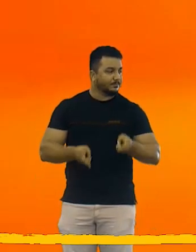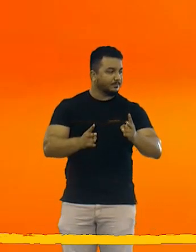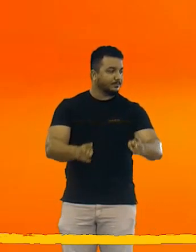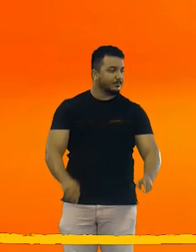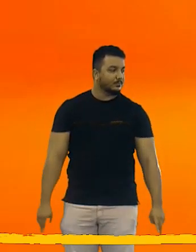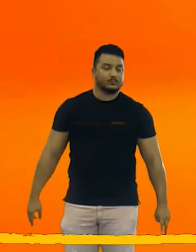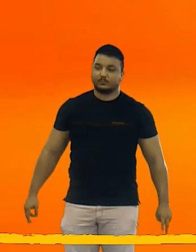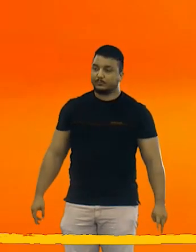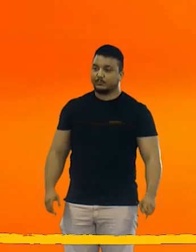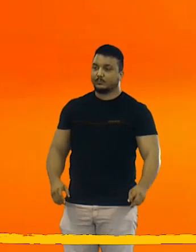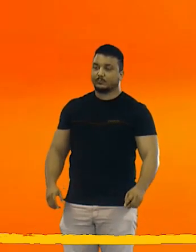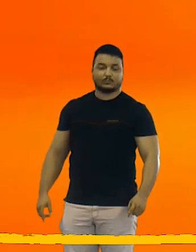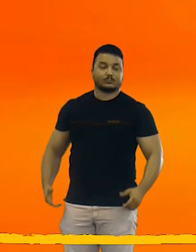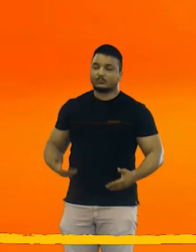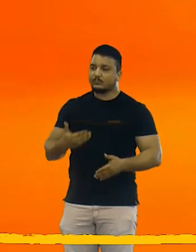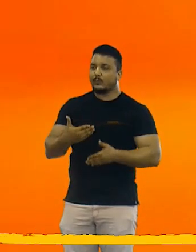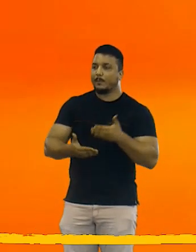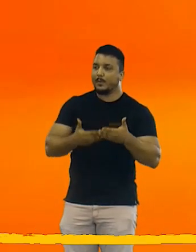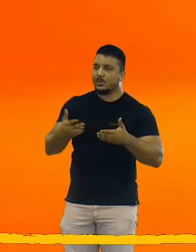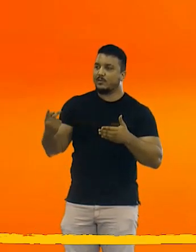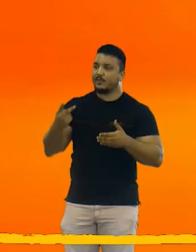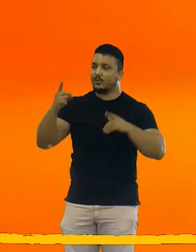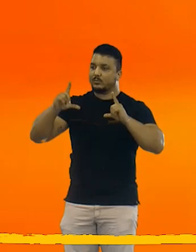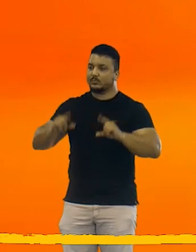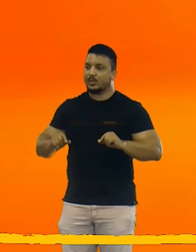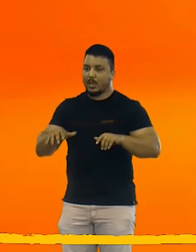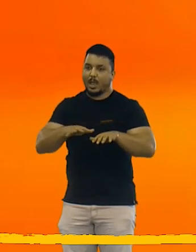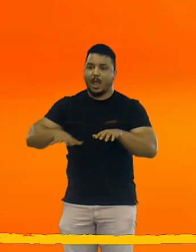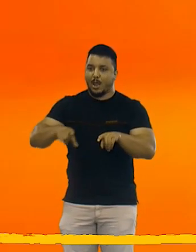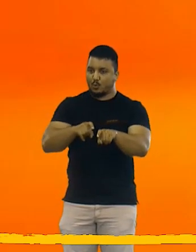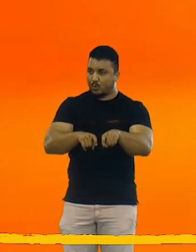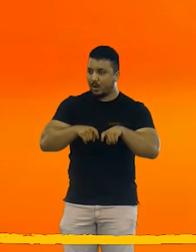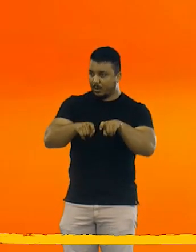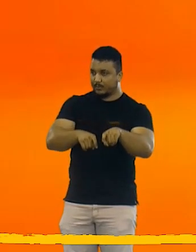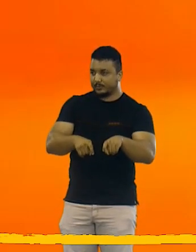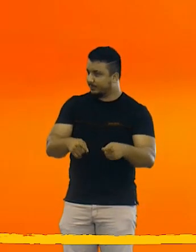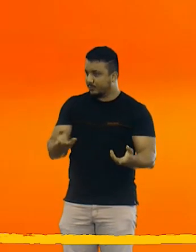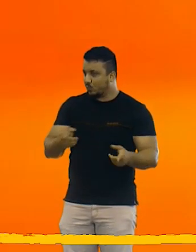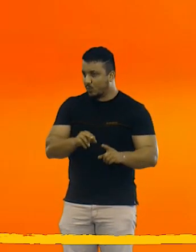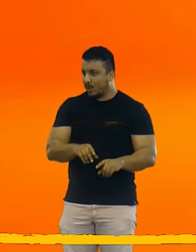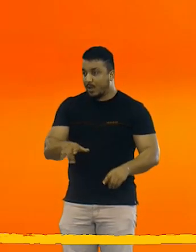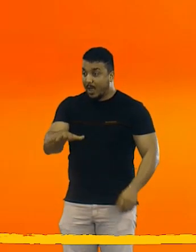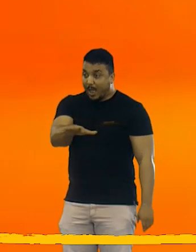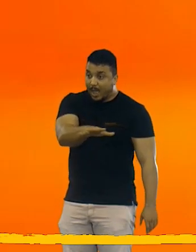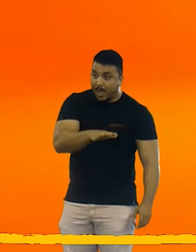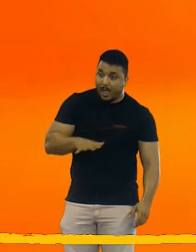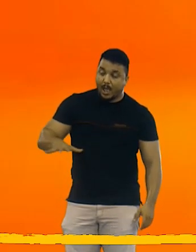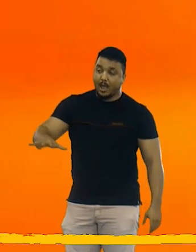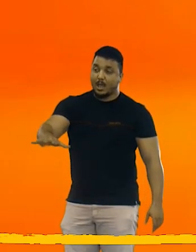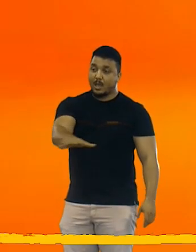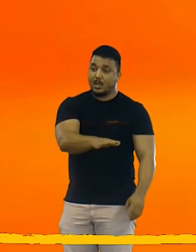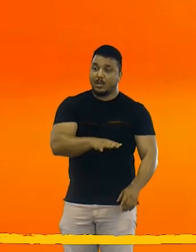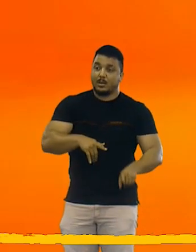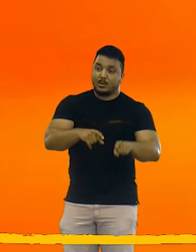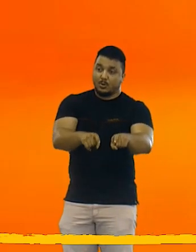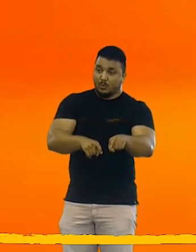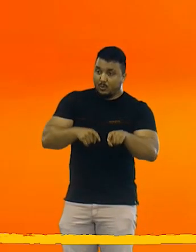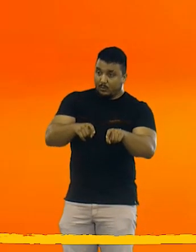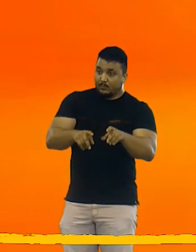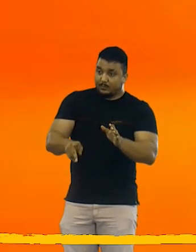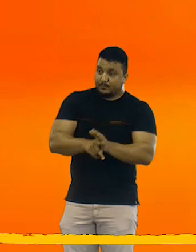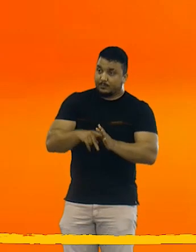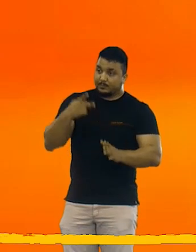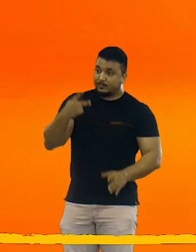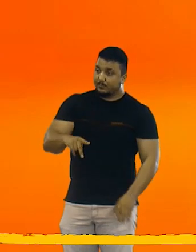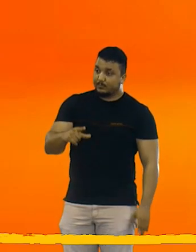aí a gente tem processos de desvalorização das áreas rurais. Galera, quando a gente fala de áreas rurais, é você entender que há